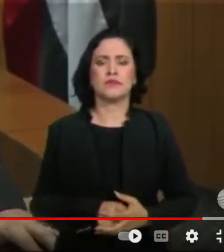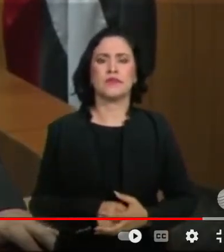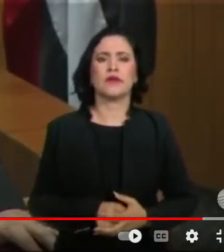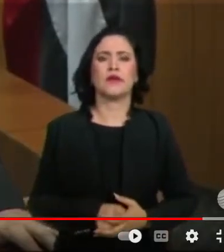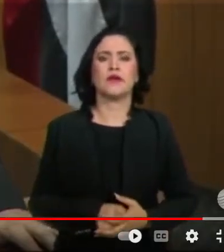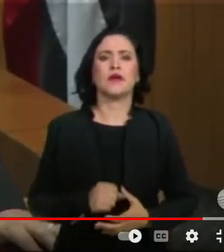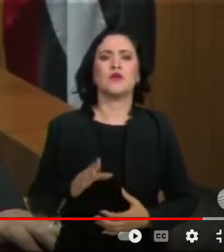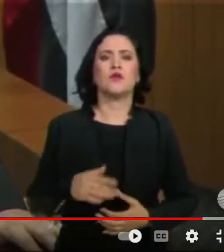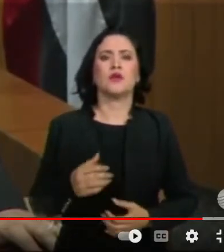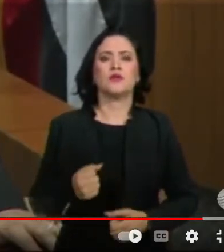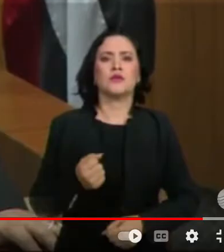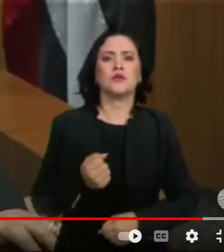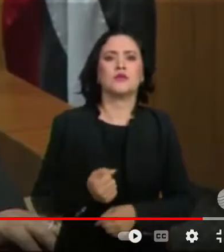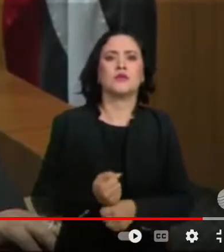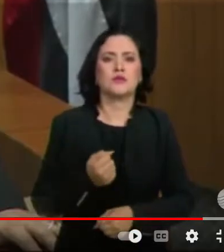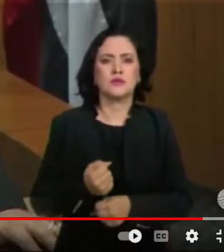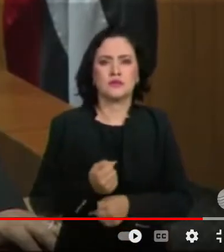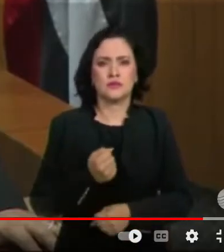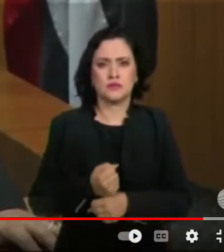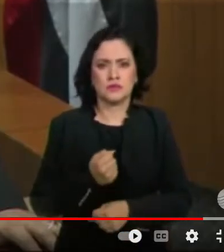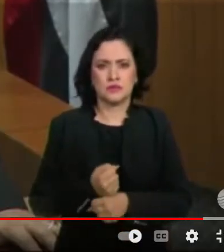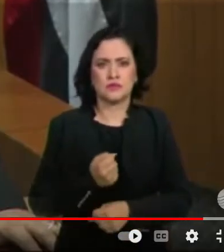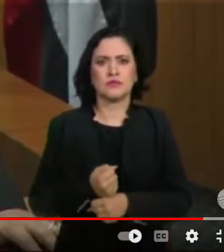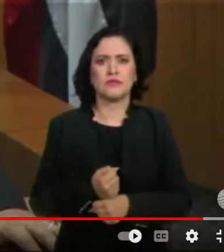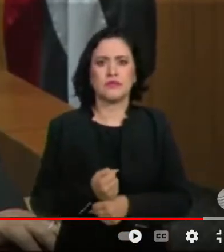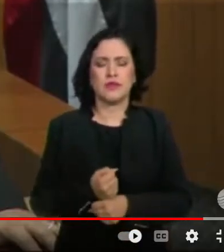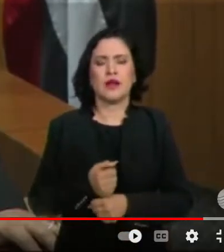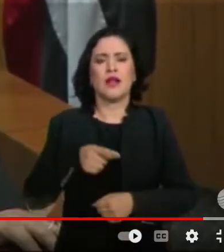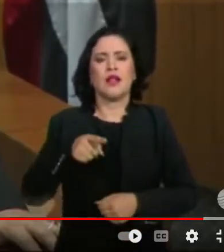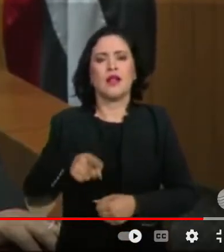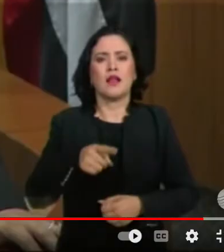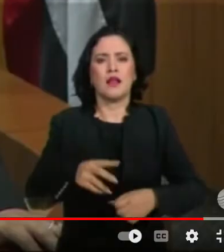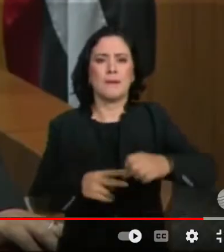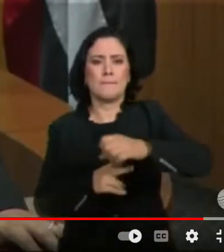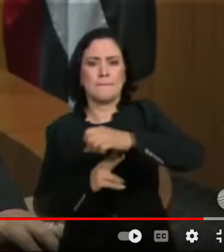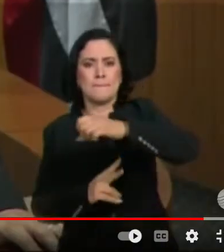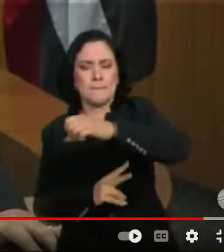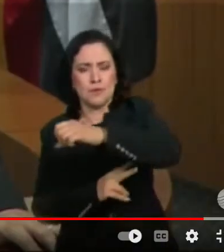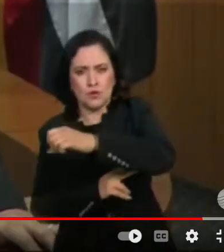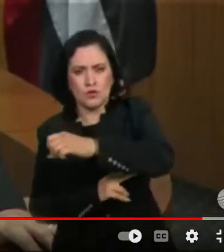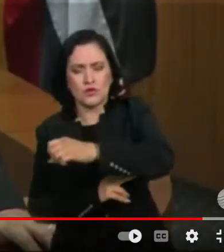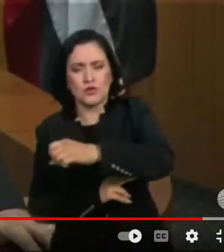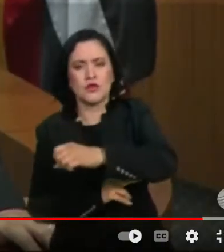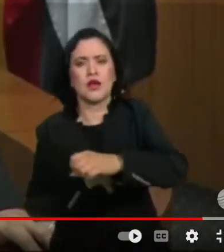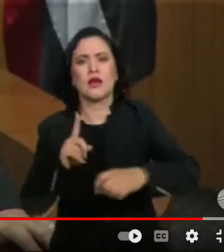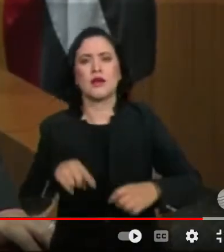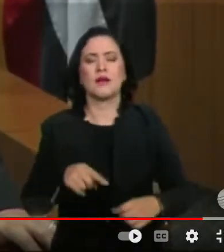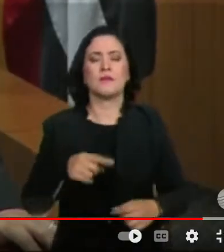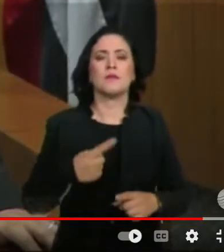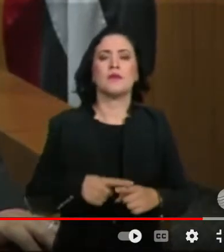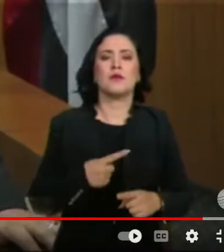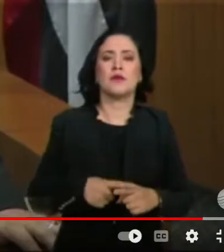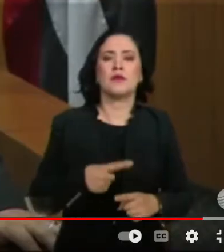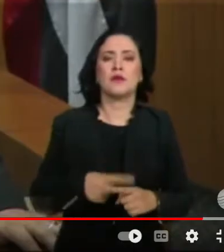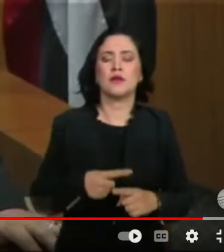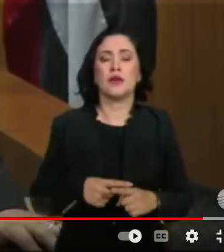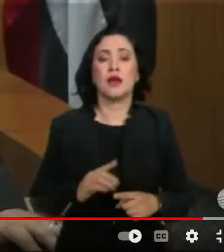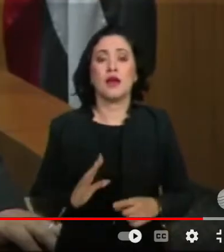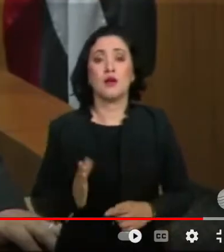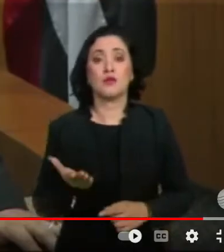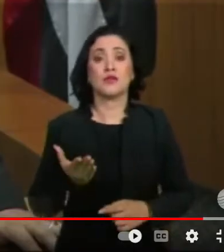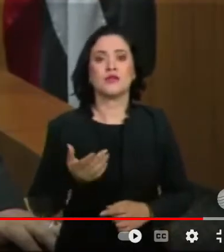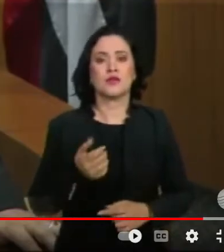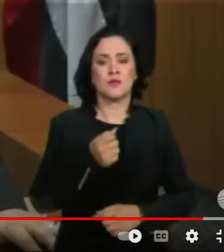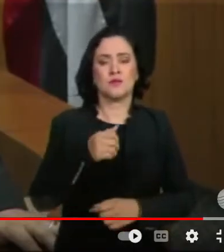de Cajazeiras, foi por causa de um ocorrido que teve durante a eleição de 2020, onde atearam fogos,